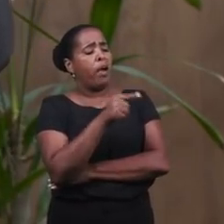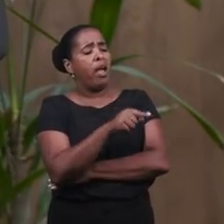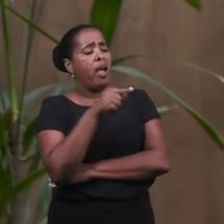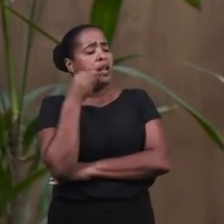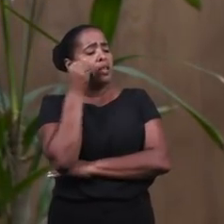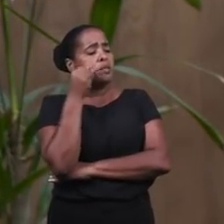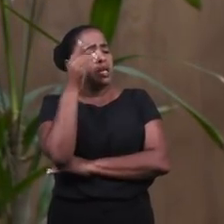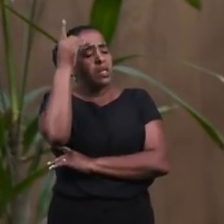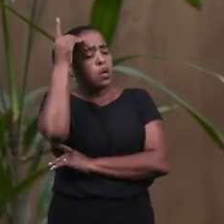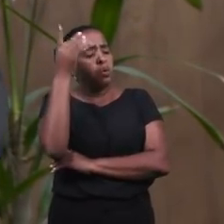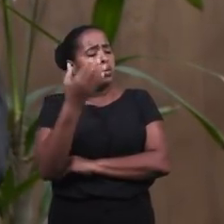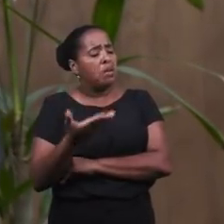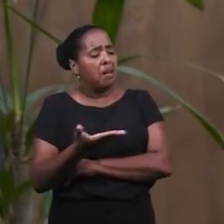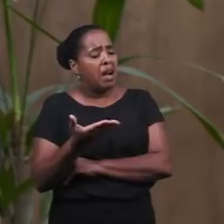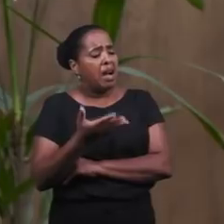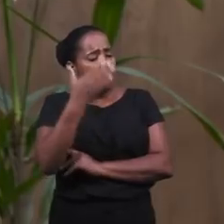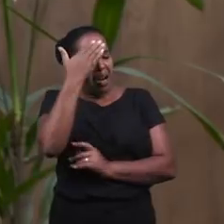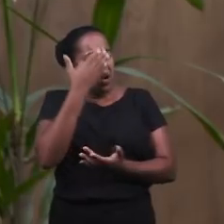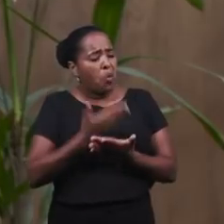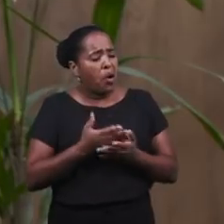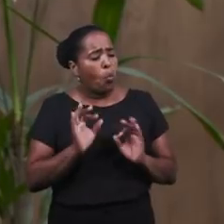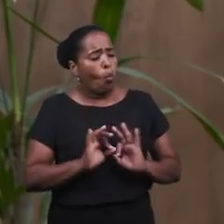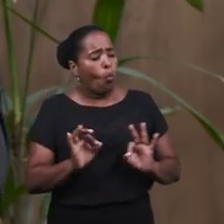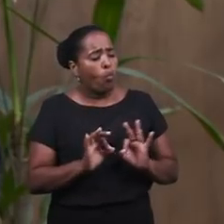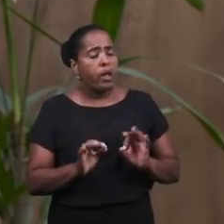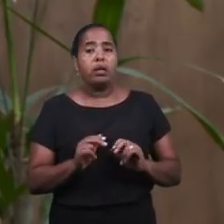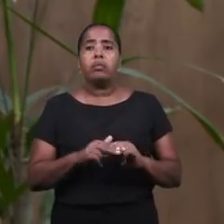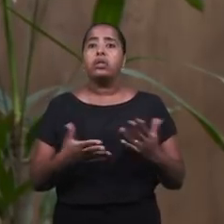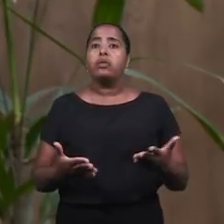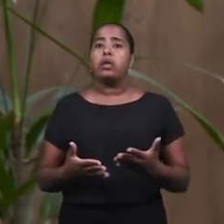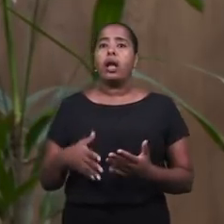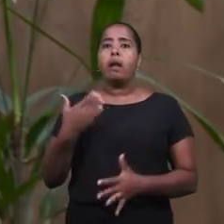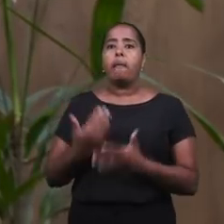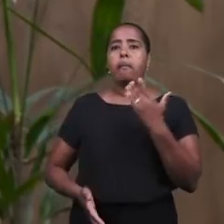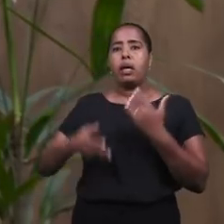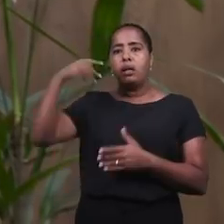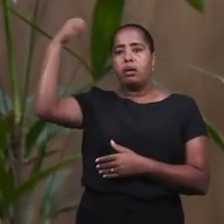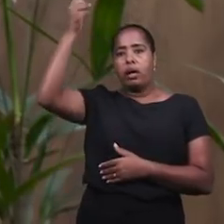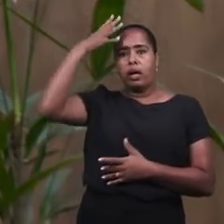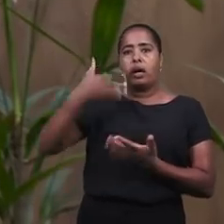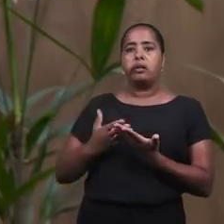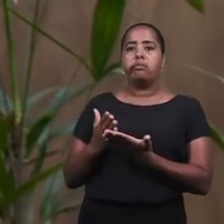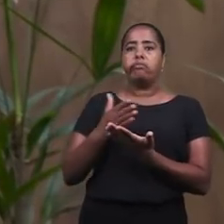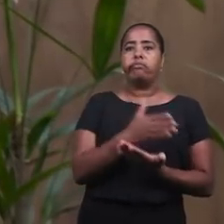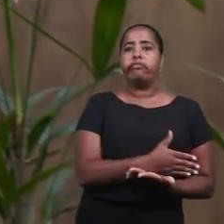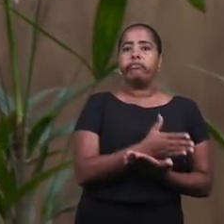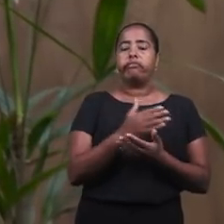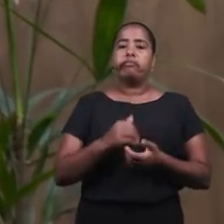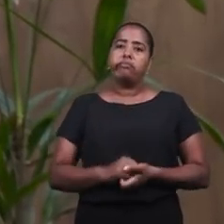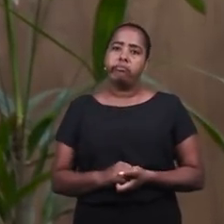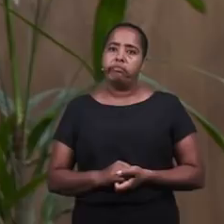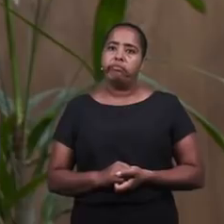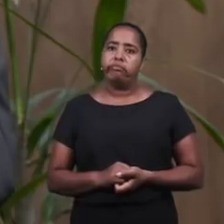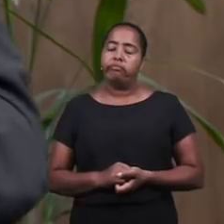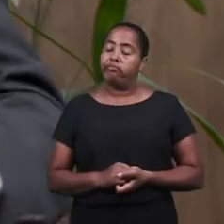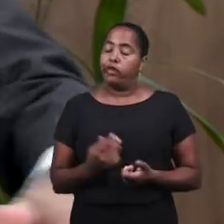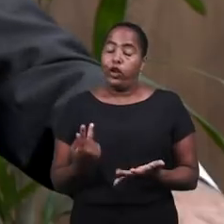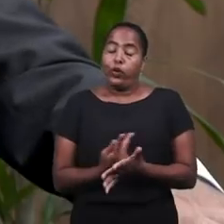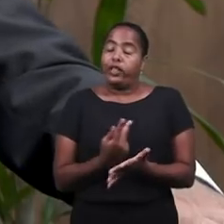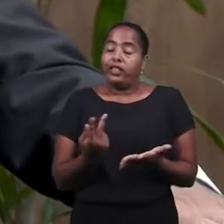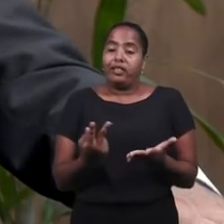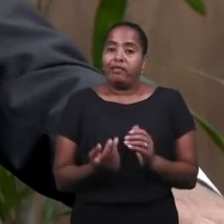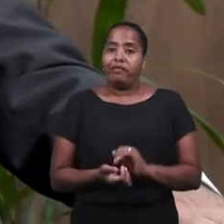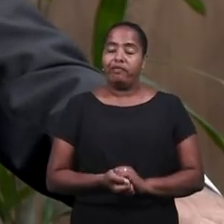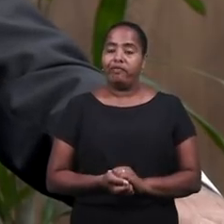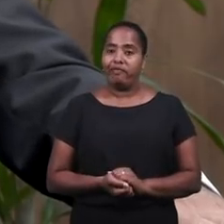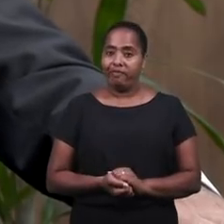essa pessoa teve experiência com dons e agora não crê mais nada, por quê? Porque ele caiu da graça. Então, quando ele caiu da graça, a fé